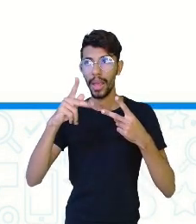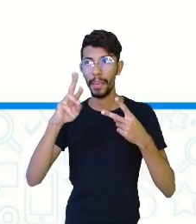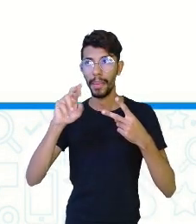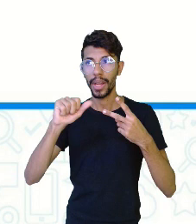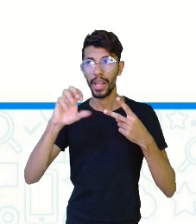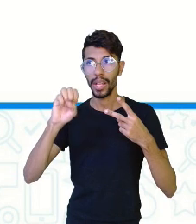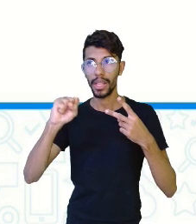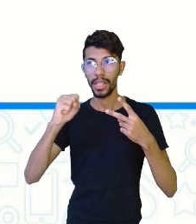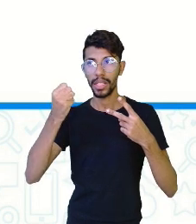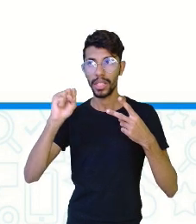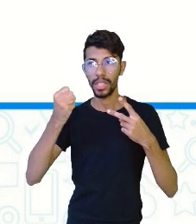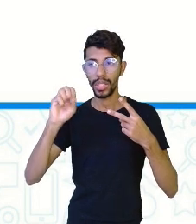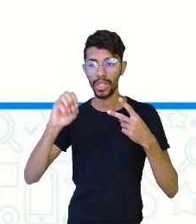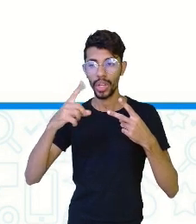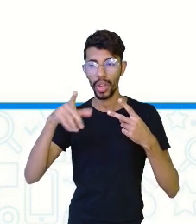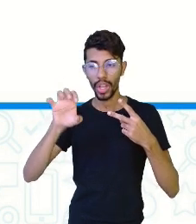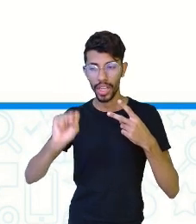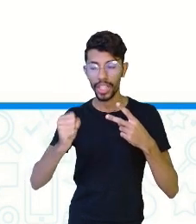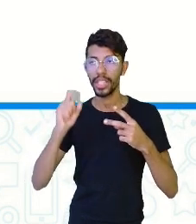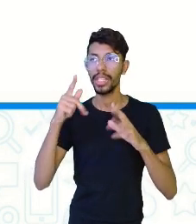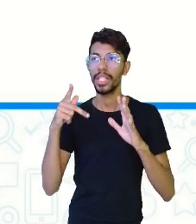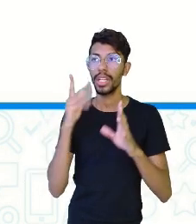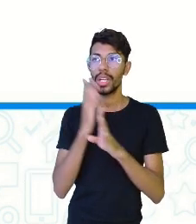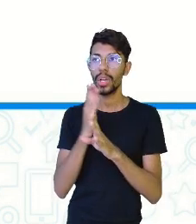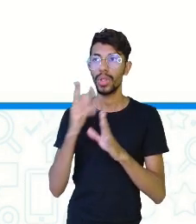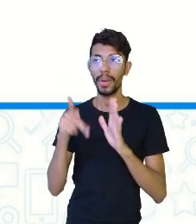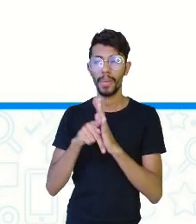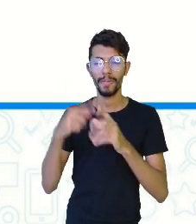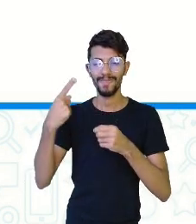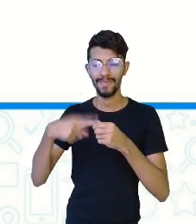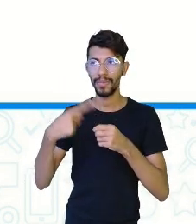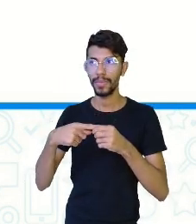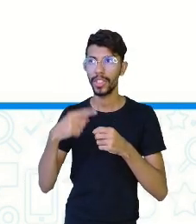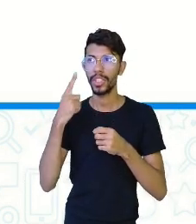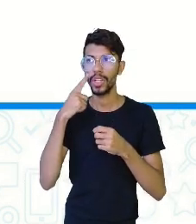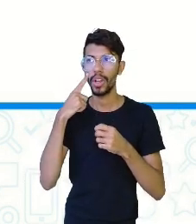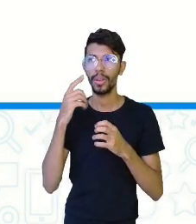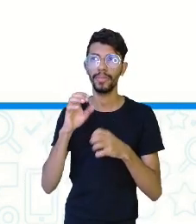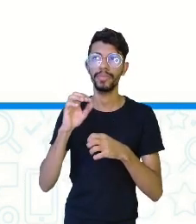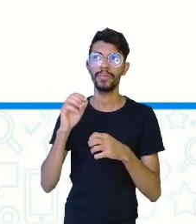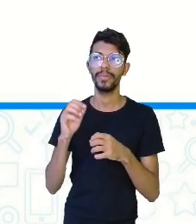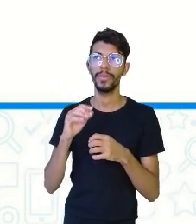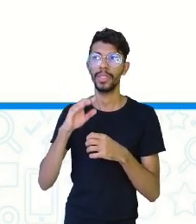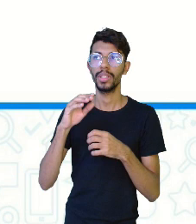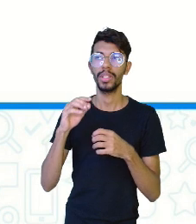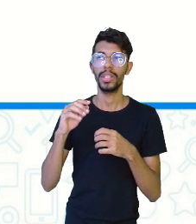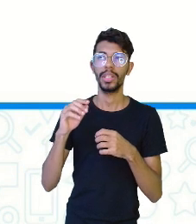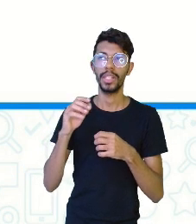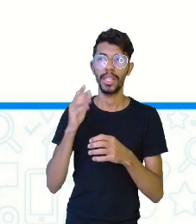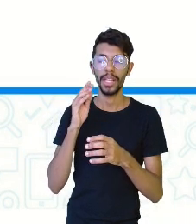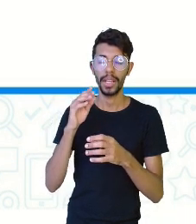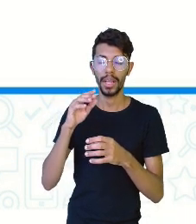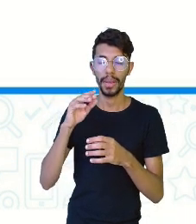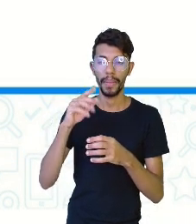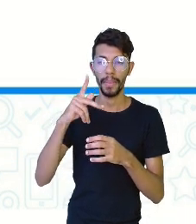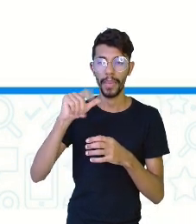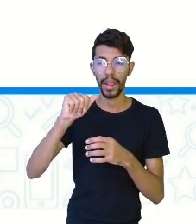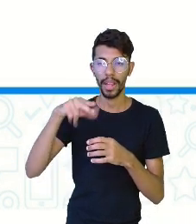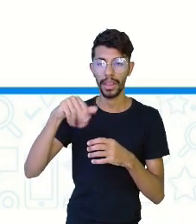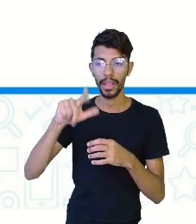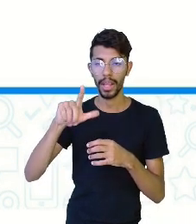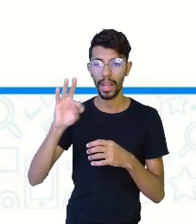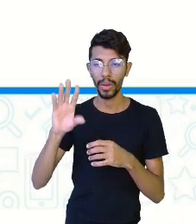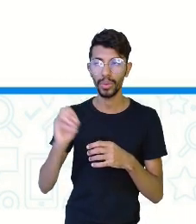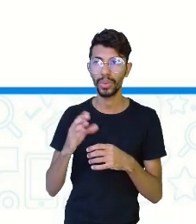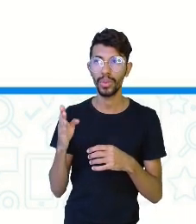Borborema localiza-se nos estados de Pernambuco, Paraíba e